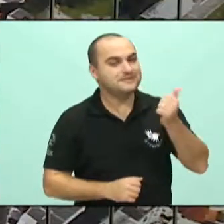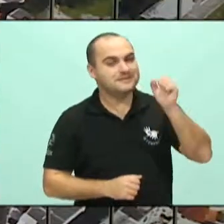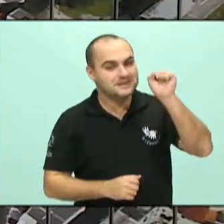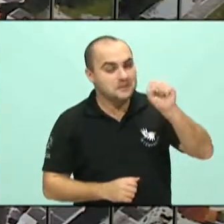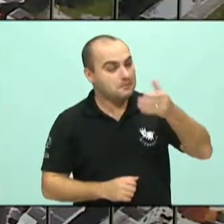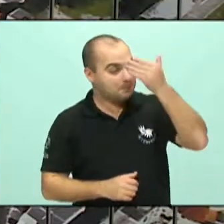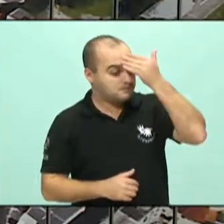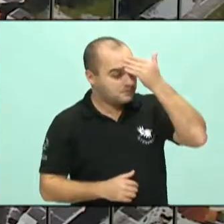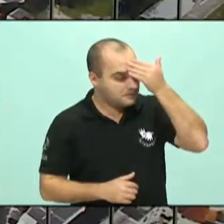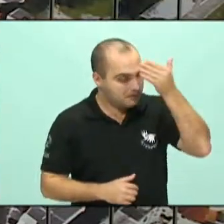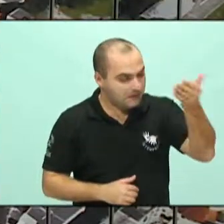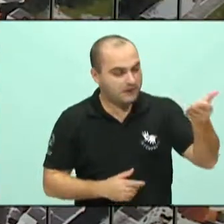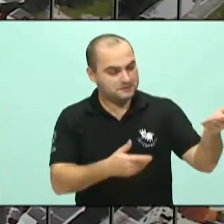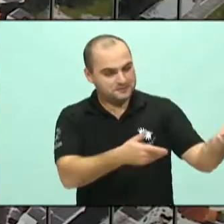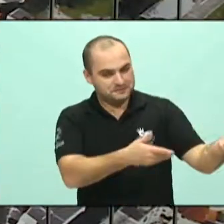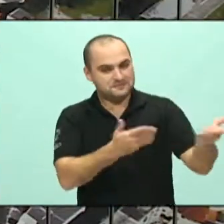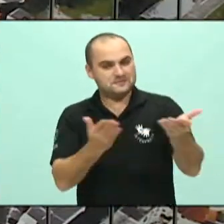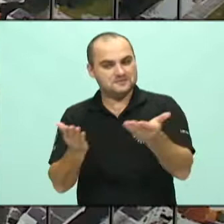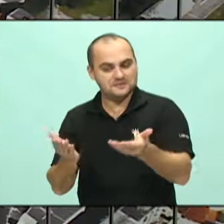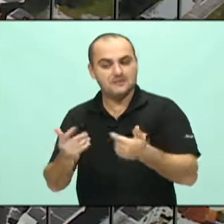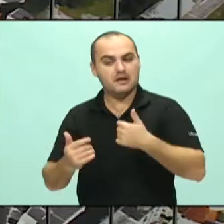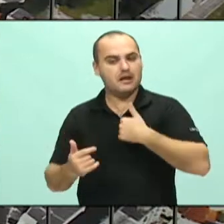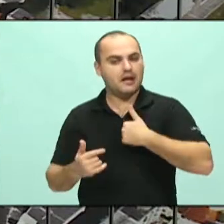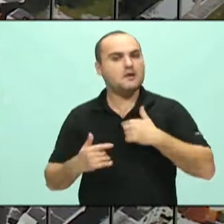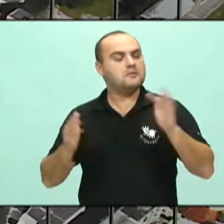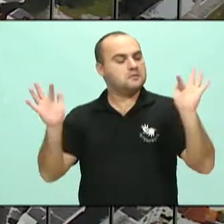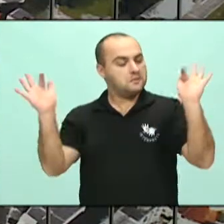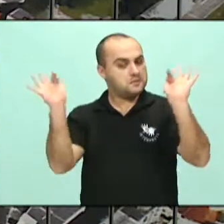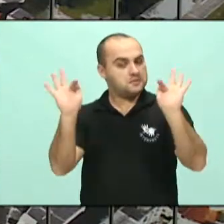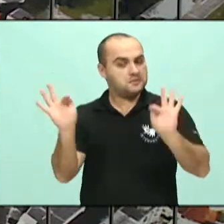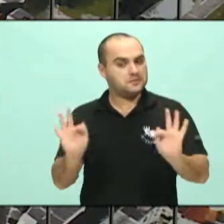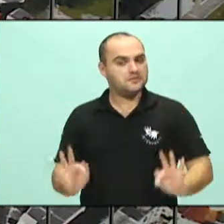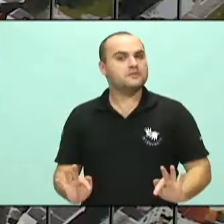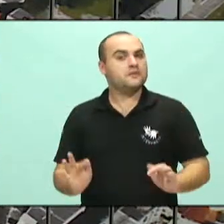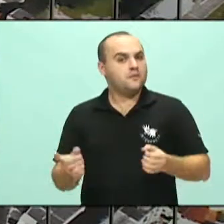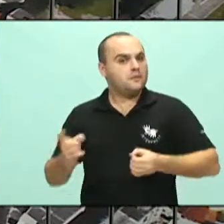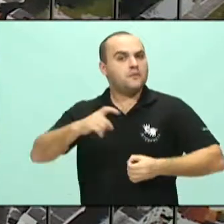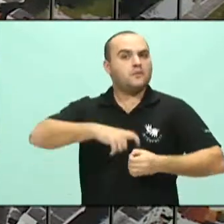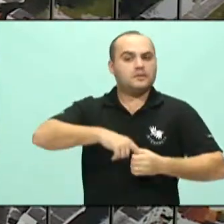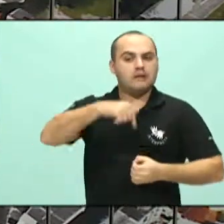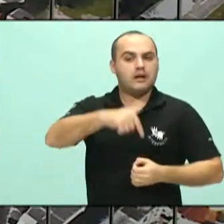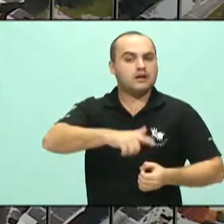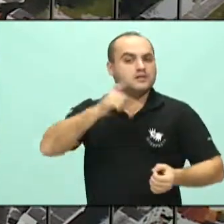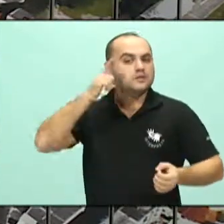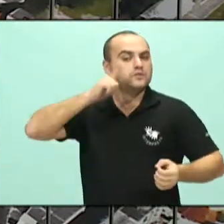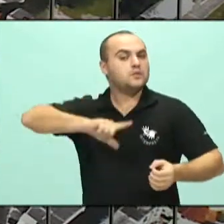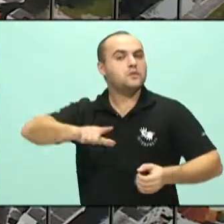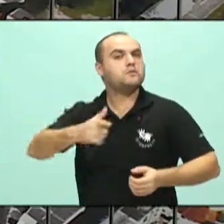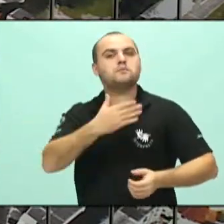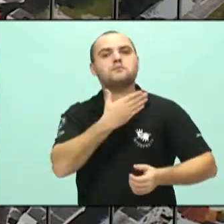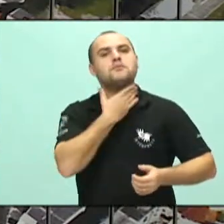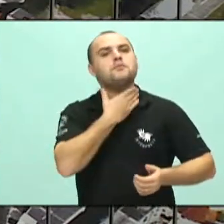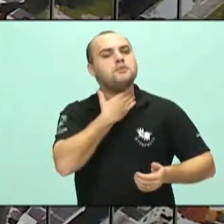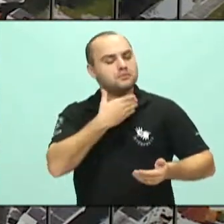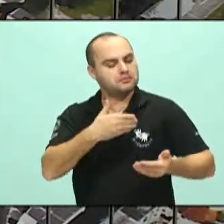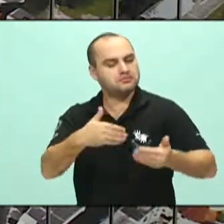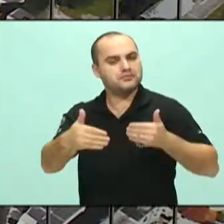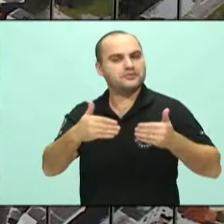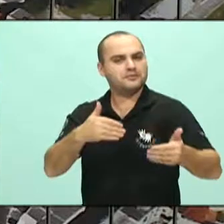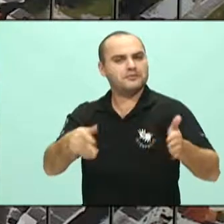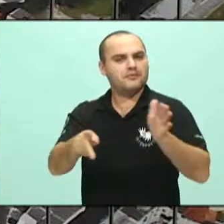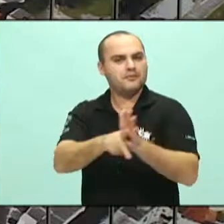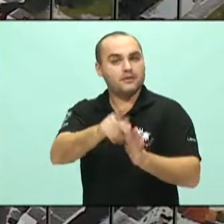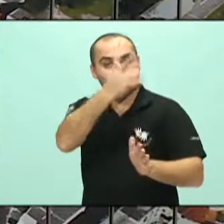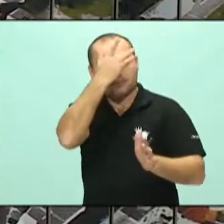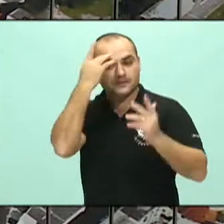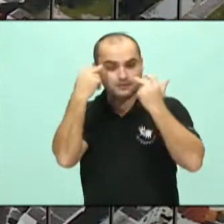pelo convite. Fiquei muito contente, é uma satisfação retornar ao programa e conversar com os telespectadores da TV